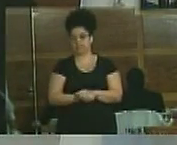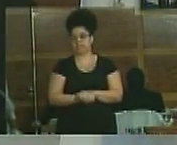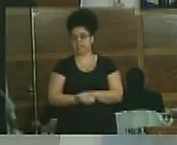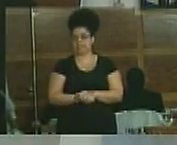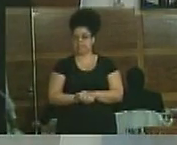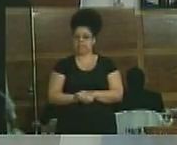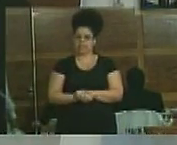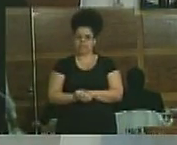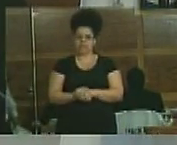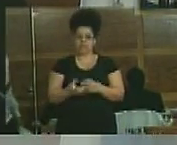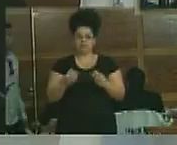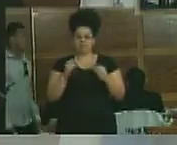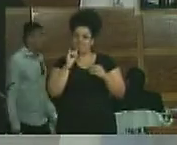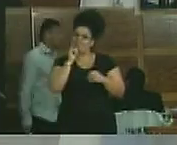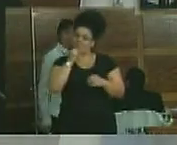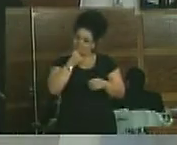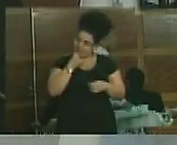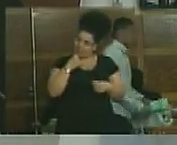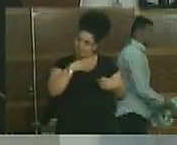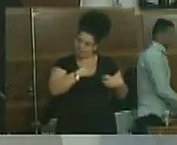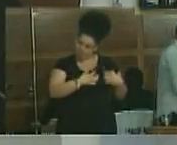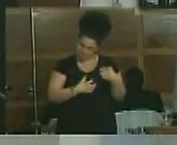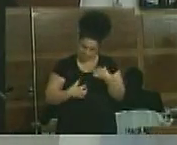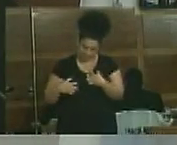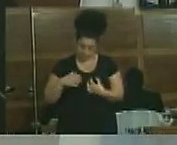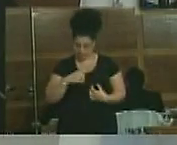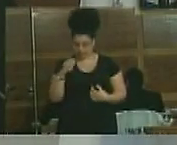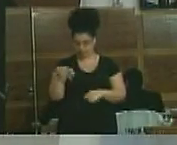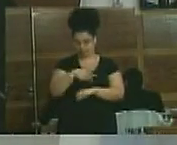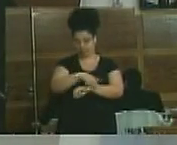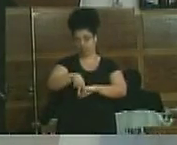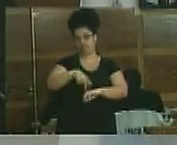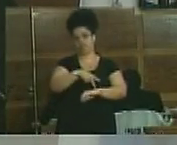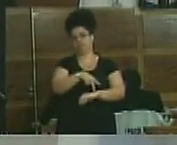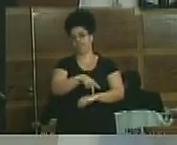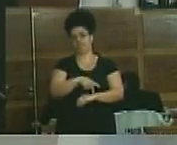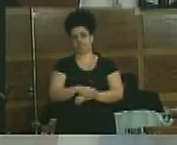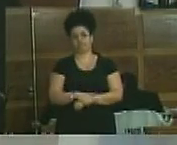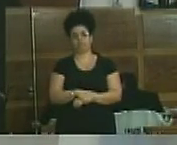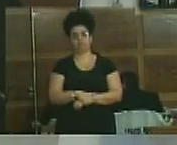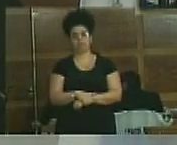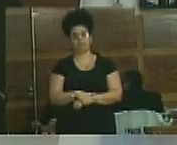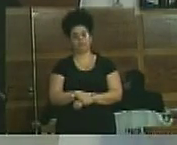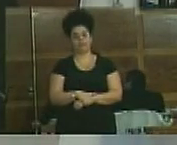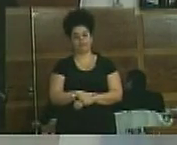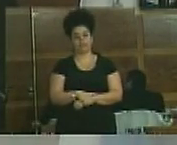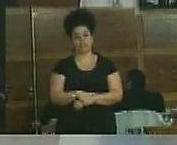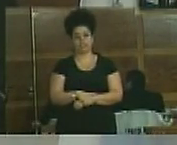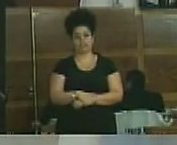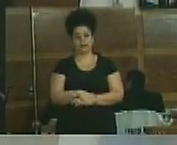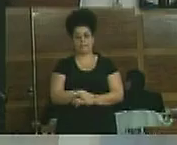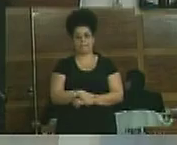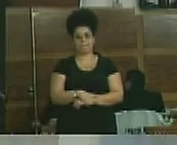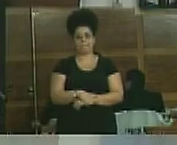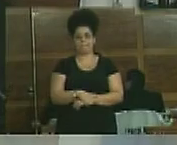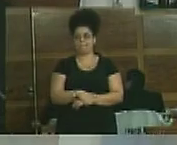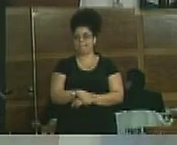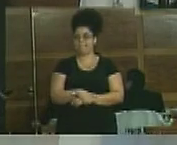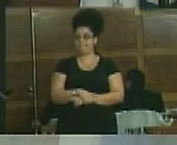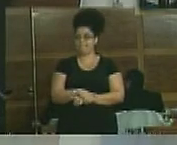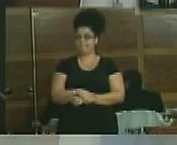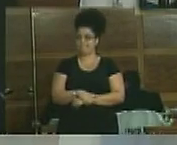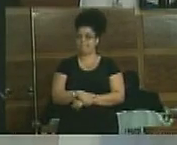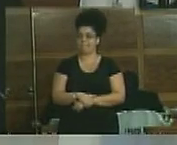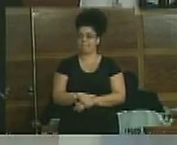Temos que lamentar mesmo, esse é o estado do nosso país, é assim que a gente vive. Enfim,